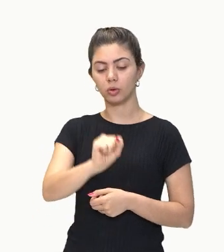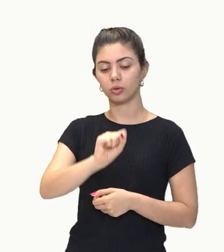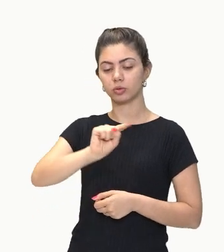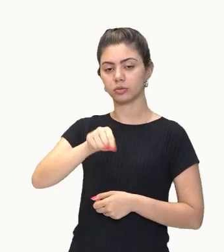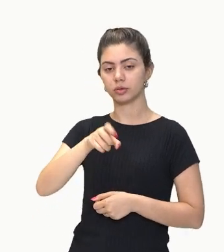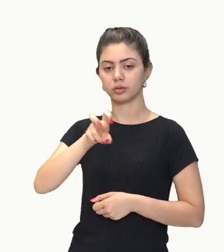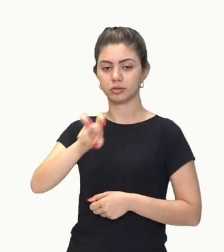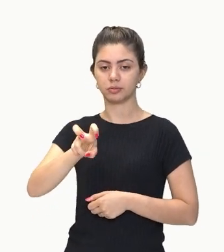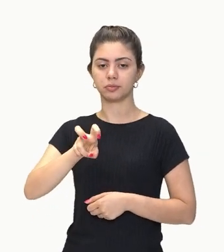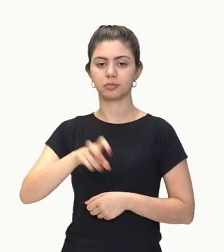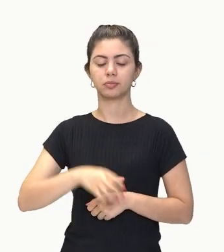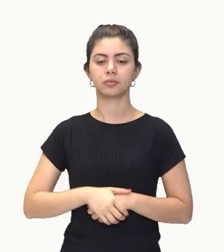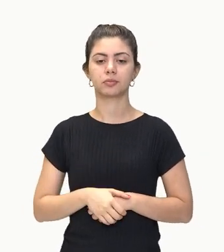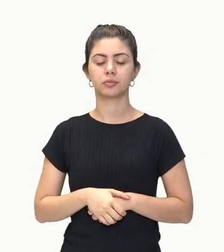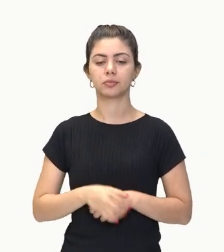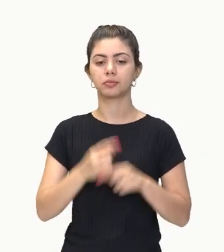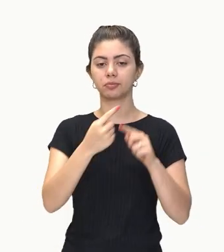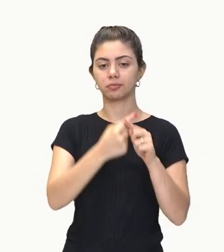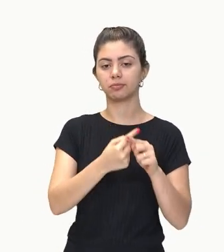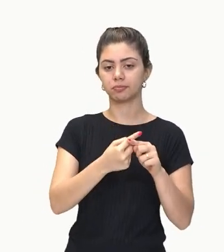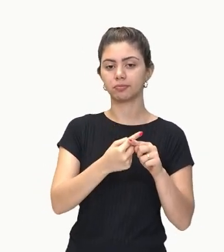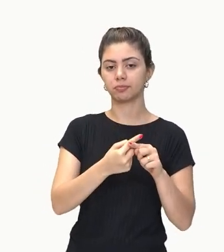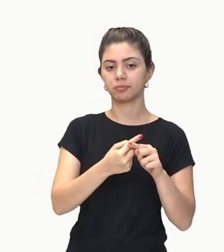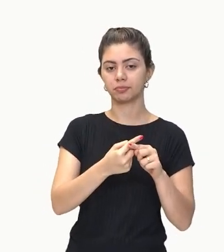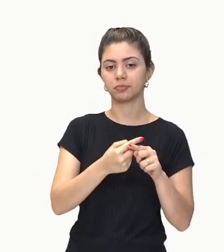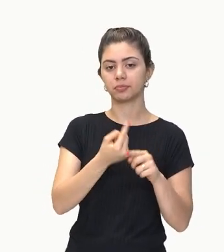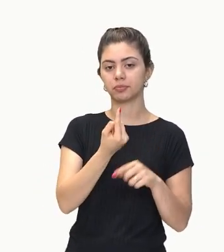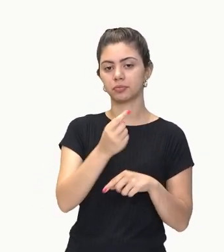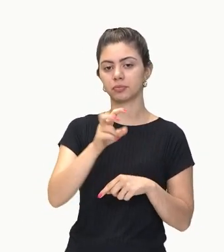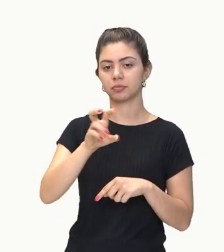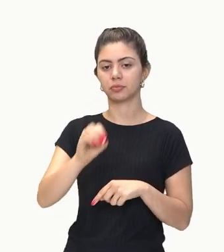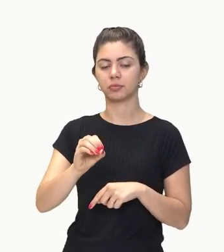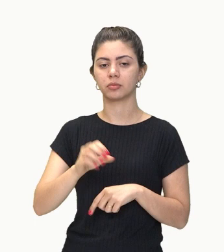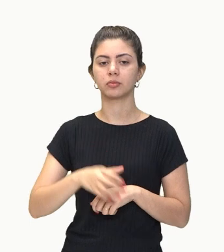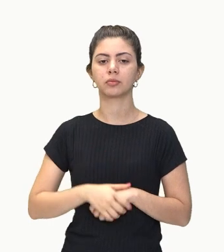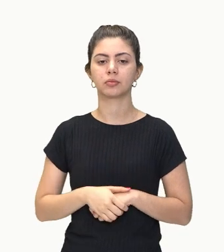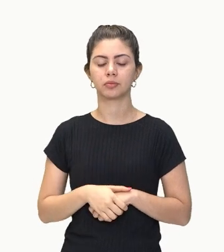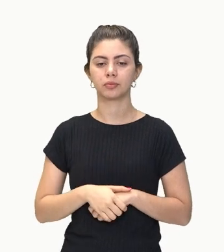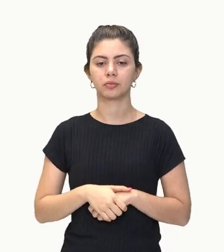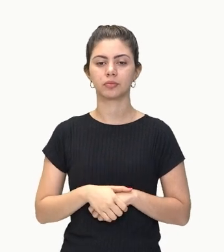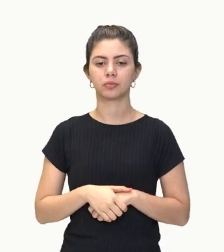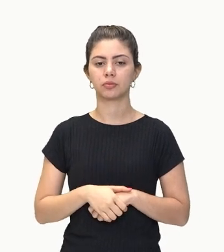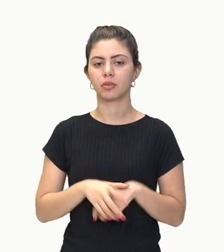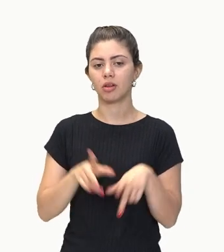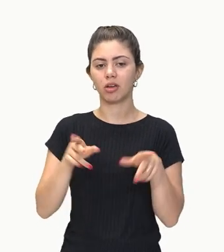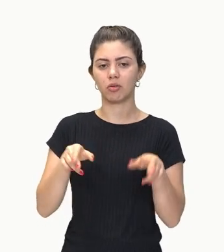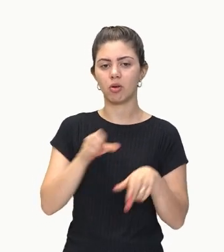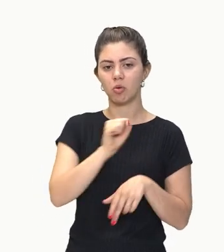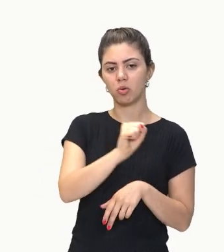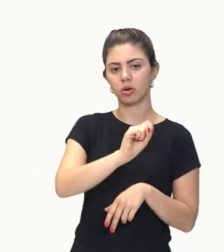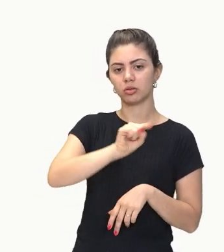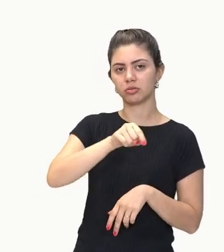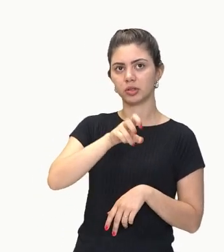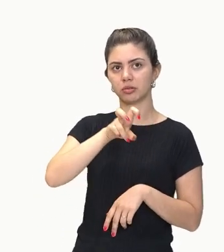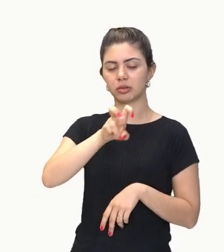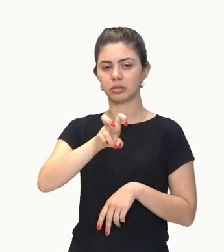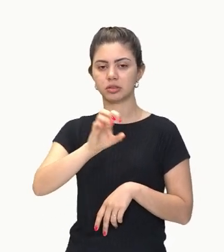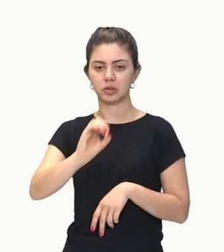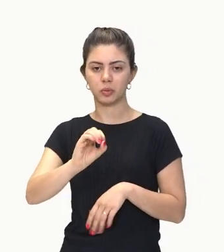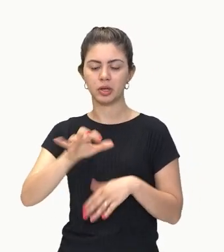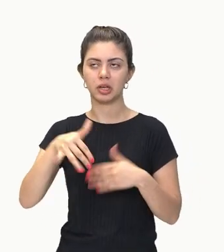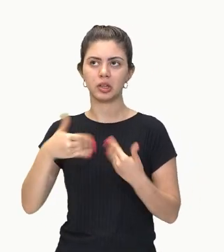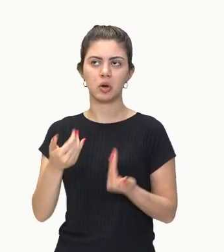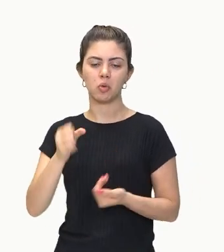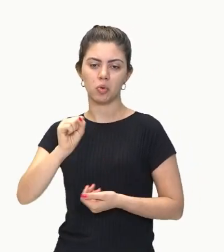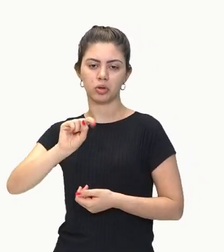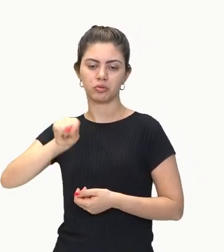8,5 e 8,50, pessoal, é a mesma coisa. Tudo bem? Assim como o zero para